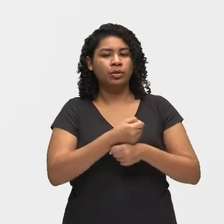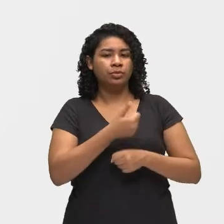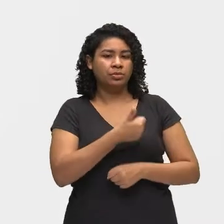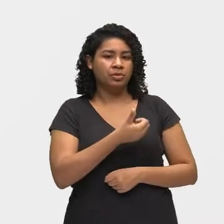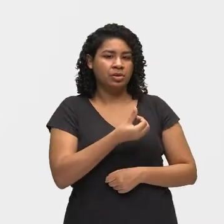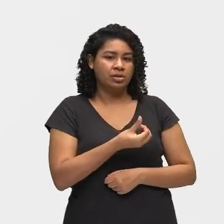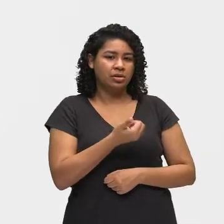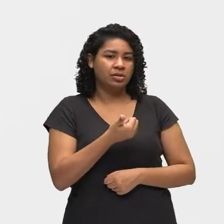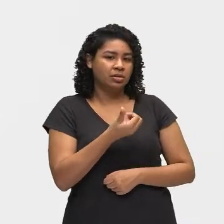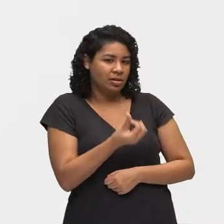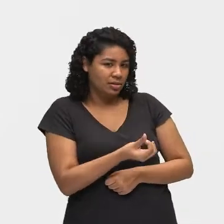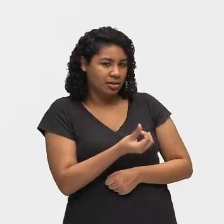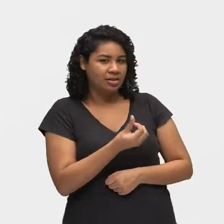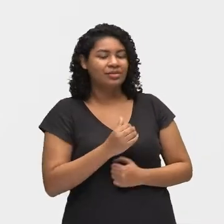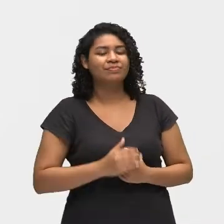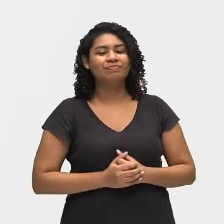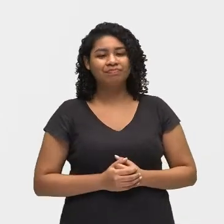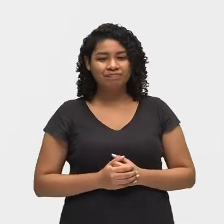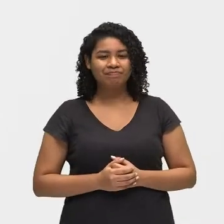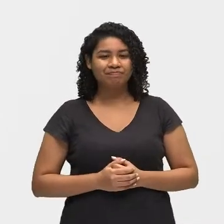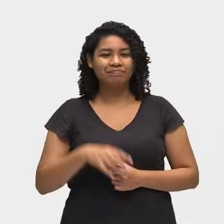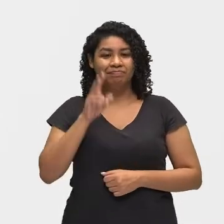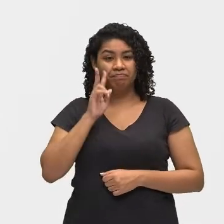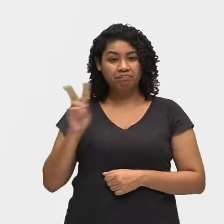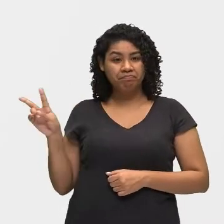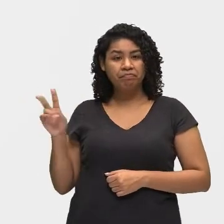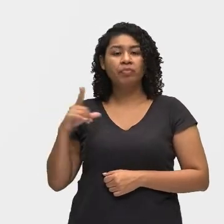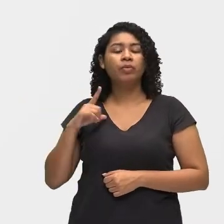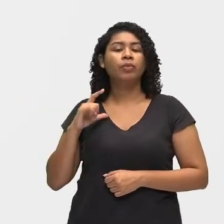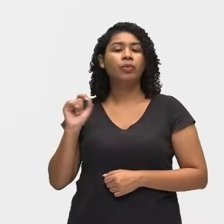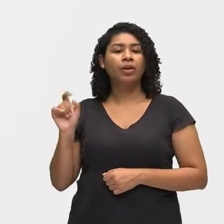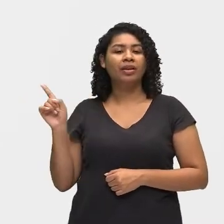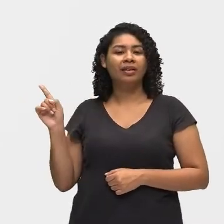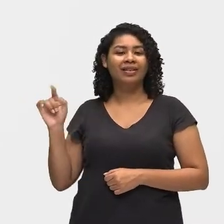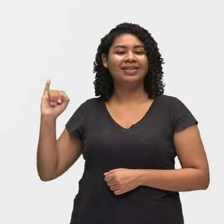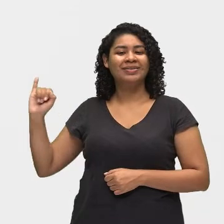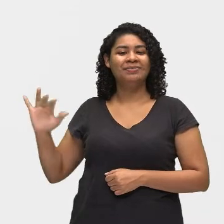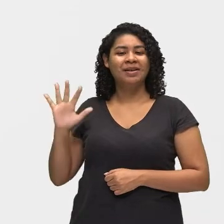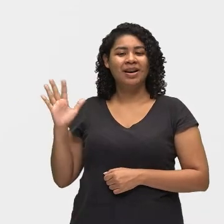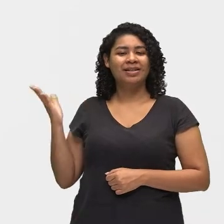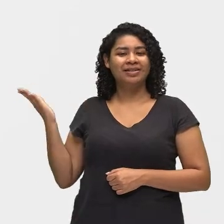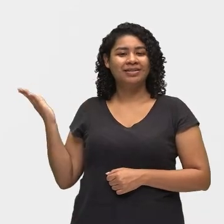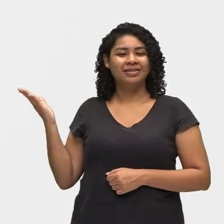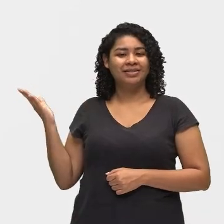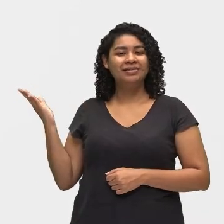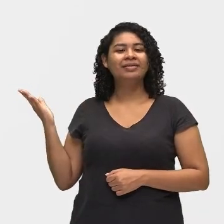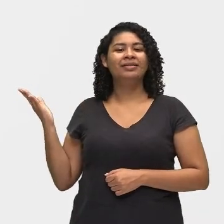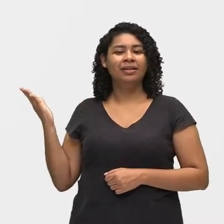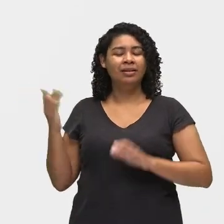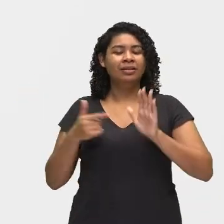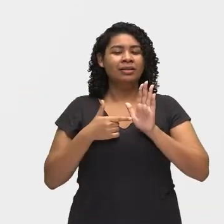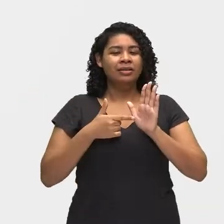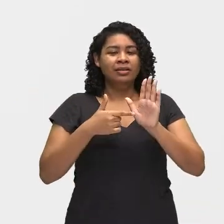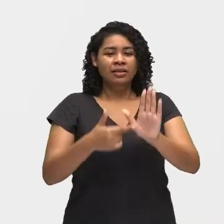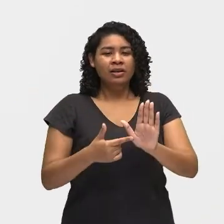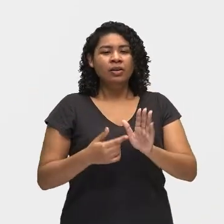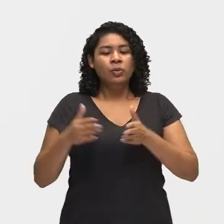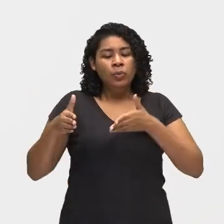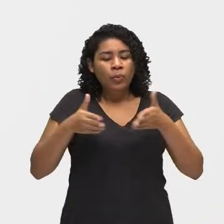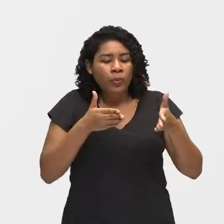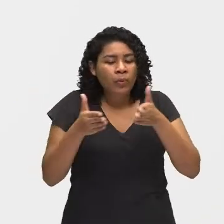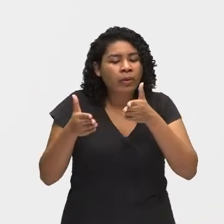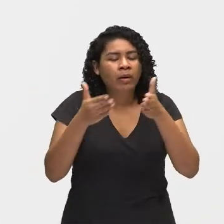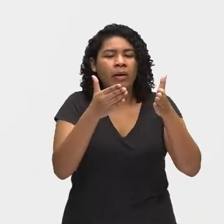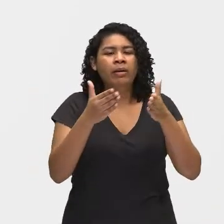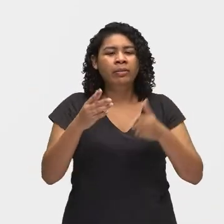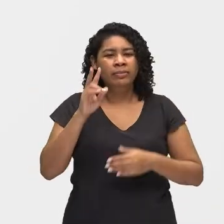Feliz Lusitânia. E aí, na sequência, nós temos uma imagem, tá, que recupera para a gente qual foi o percurso que ele fez